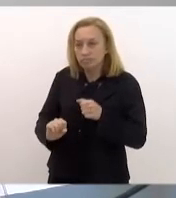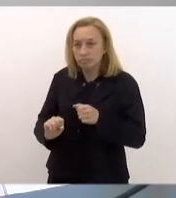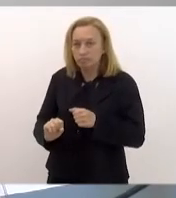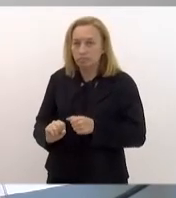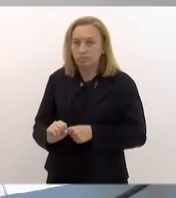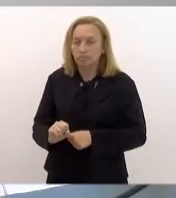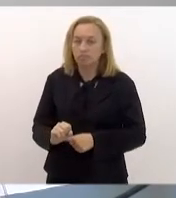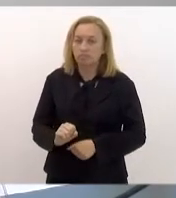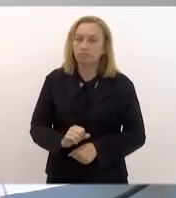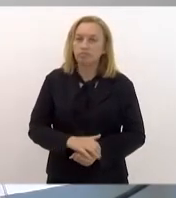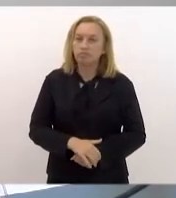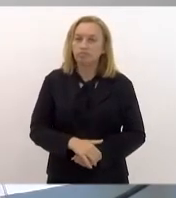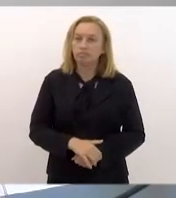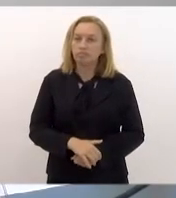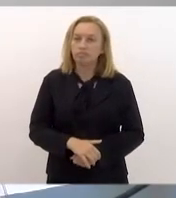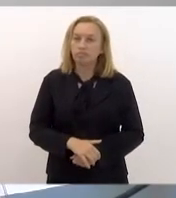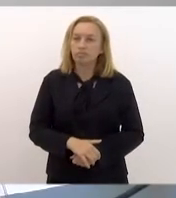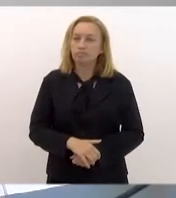com a